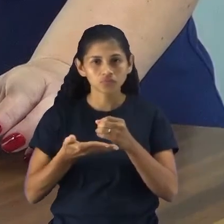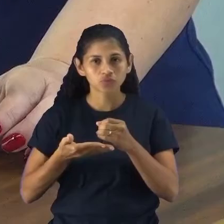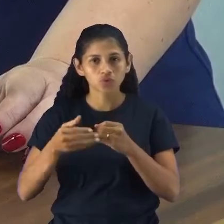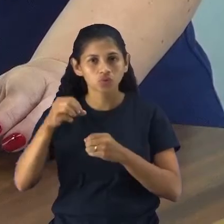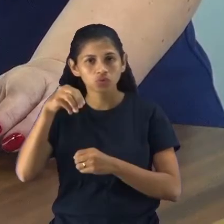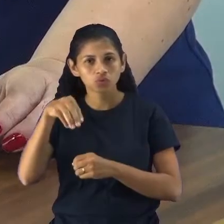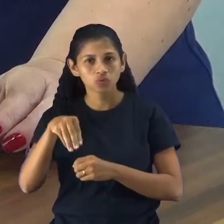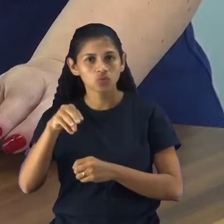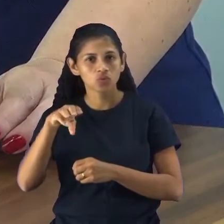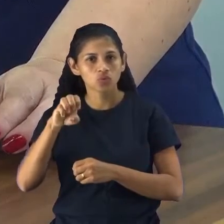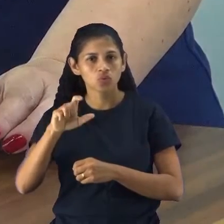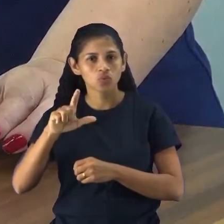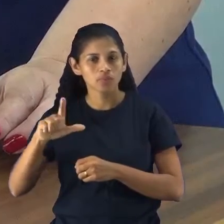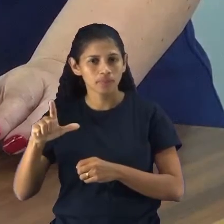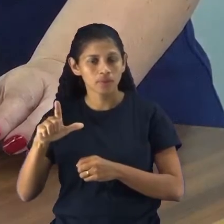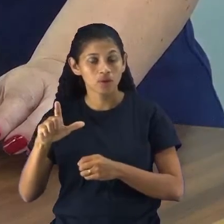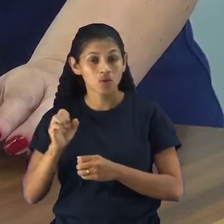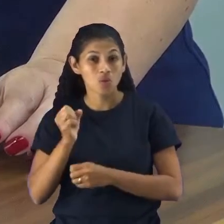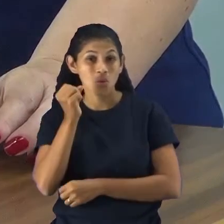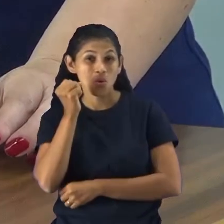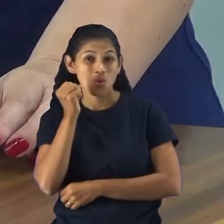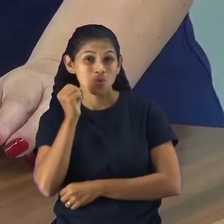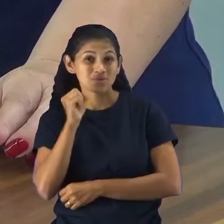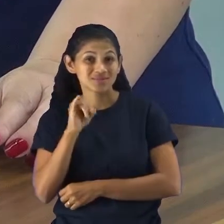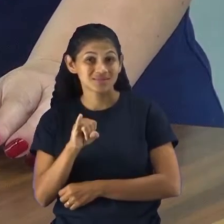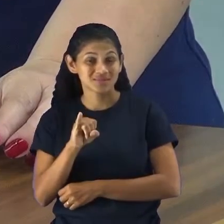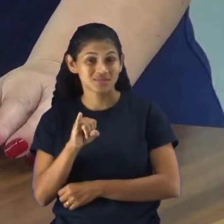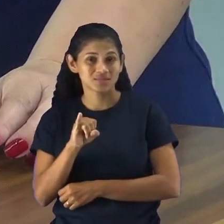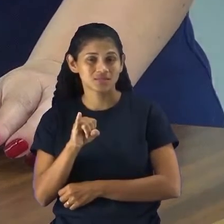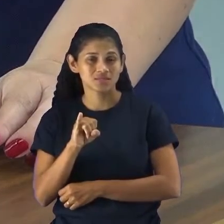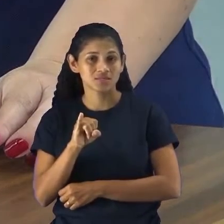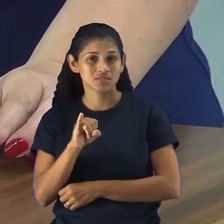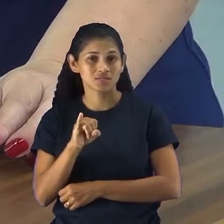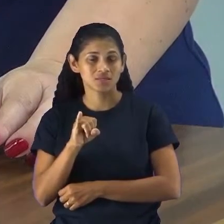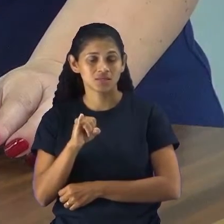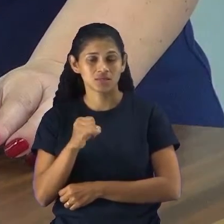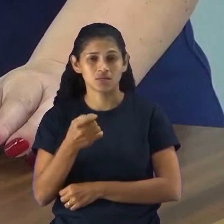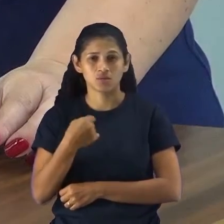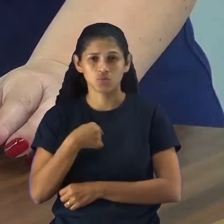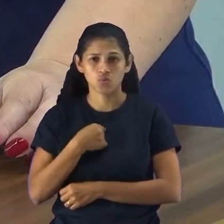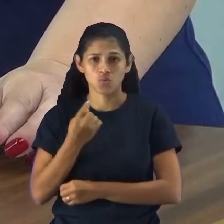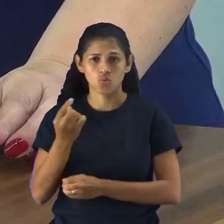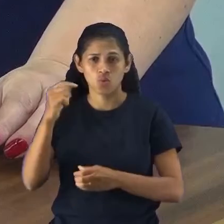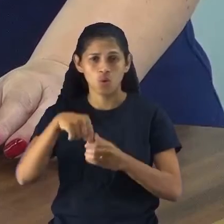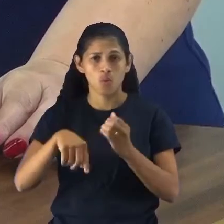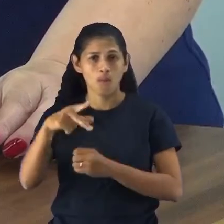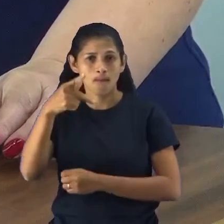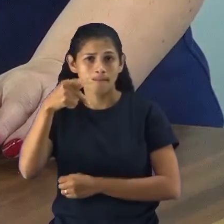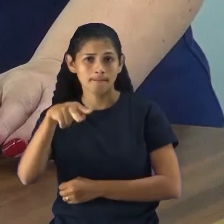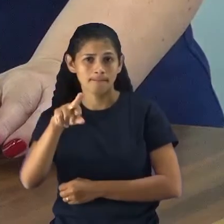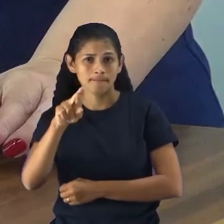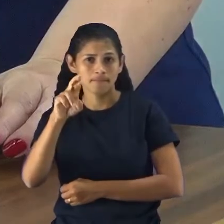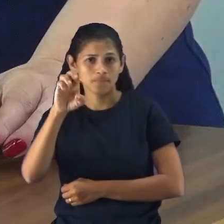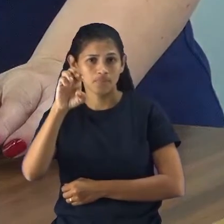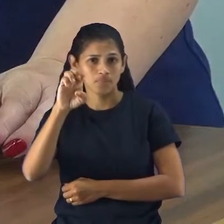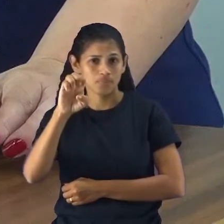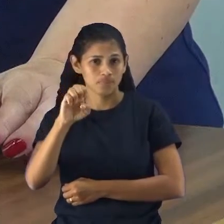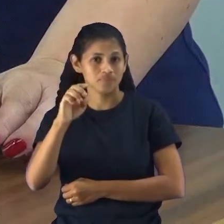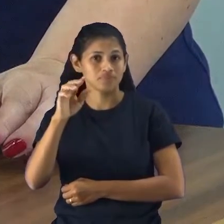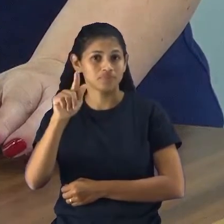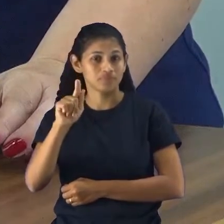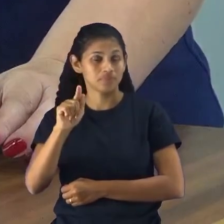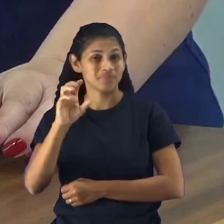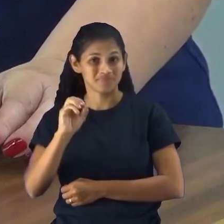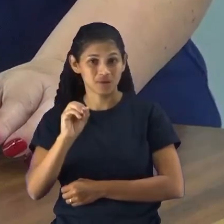se eu colocasse um prego aqui, ele ia direto para o fundo, porque a densidade do prego é muito